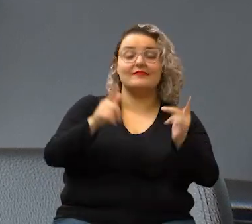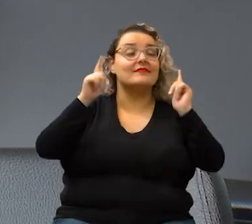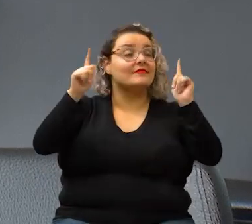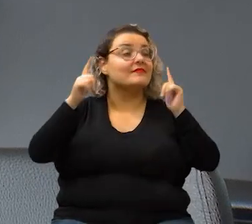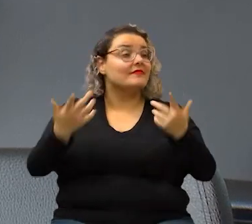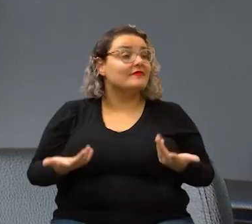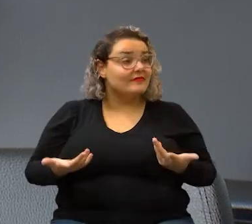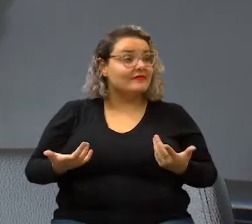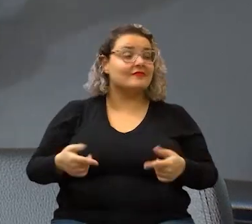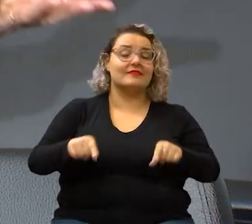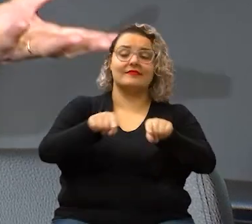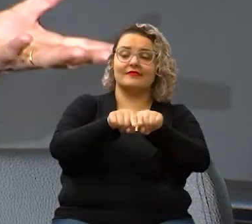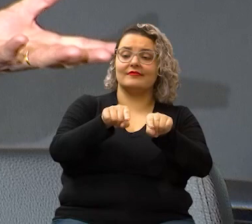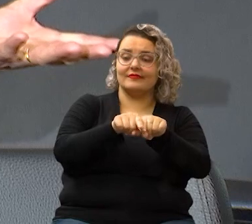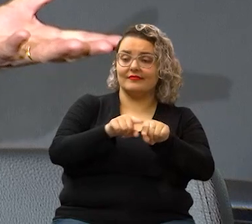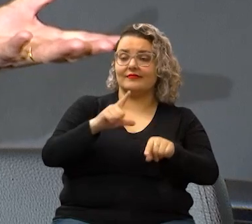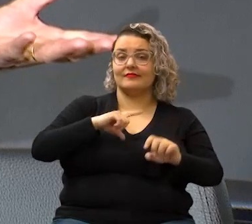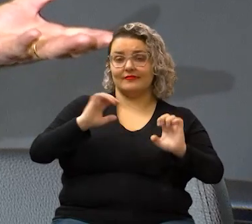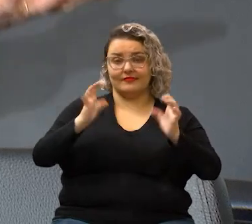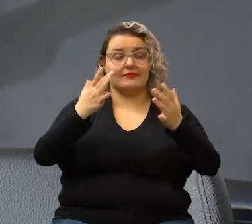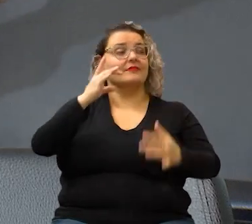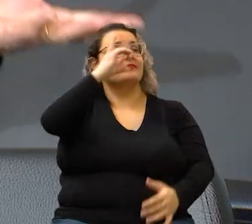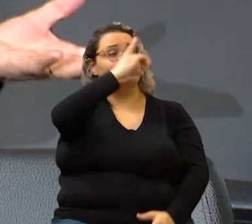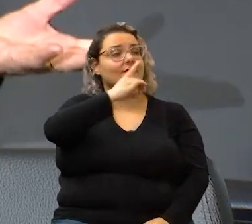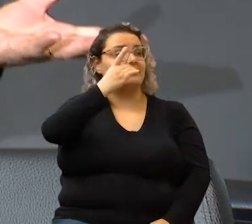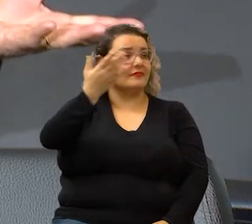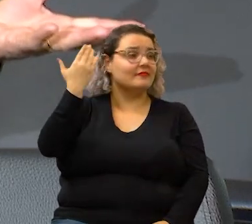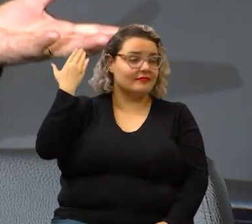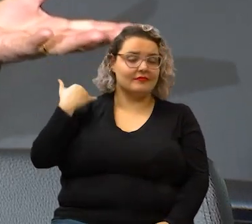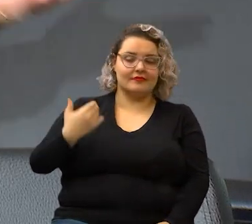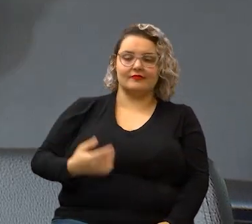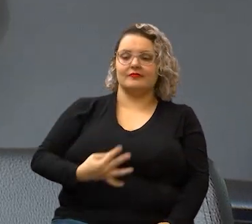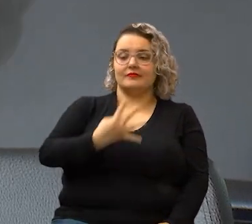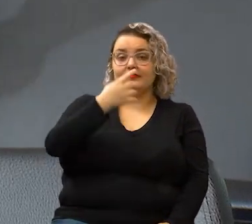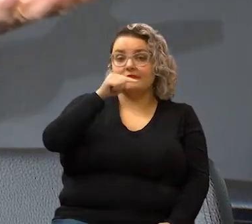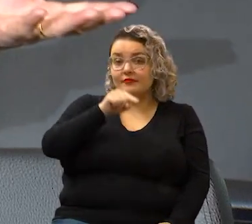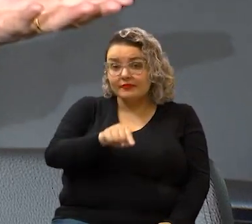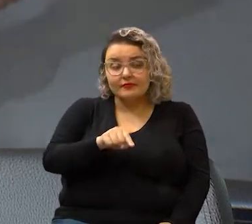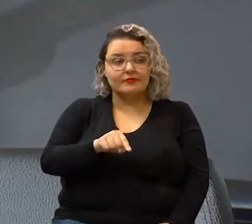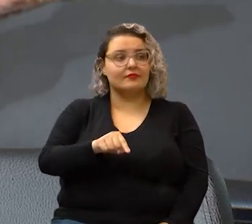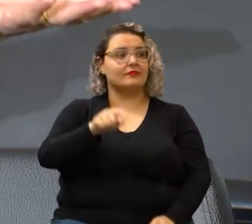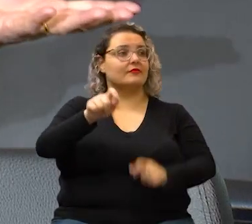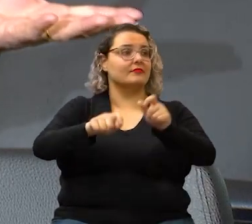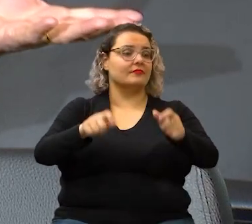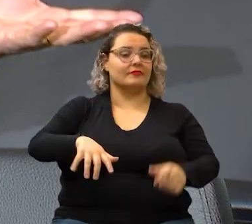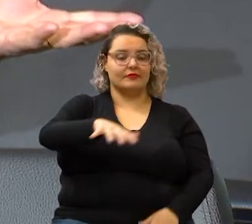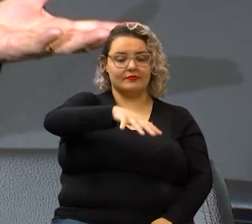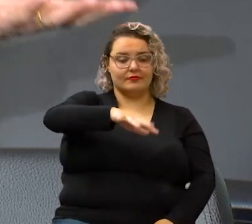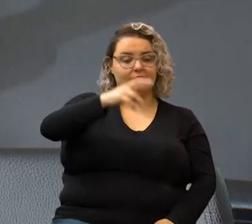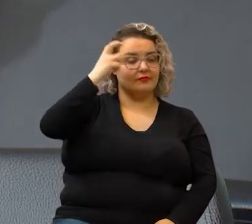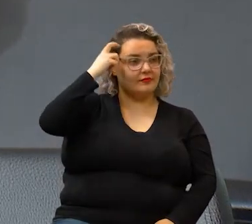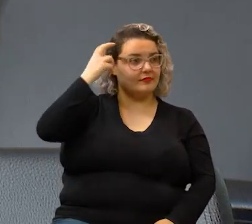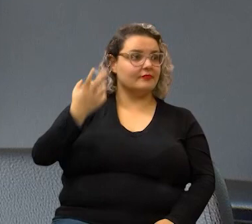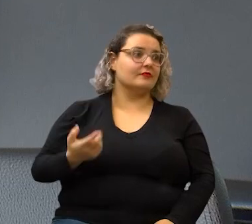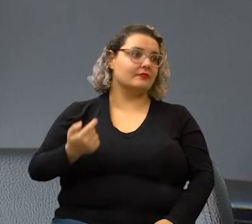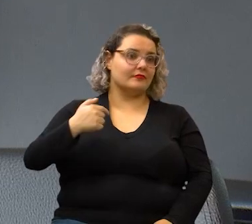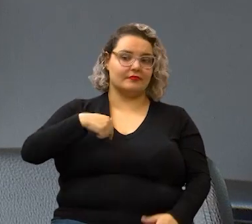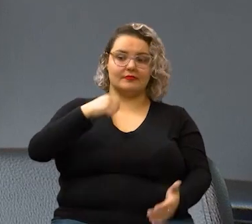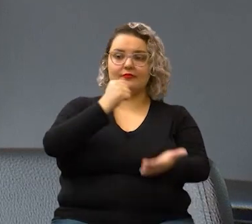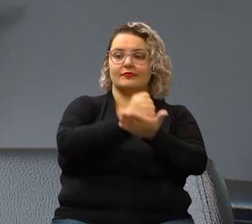eu gosto de me divertir. Inclusive, teve um evento domingo, tinha umas 4.000 pessoas na Estação Cultura, onde